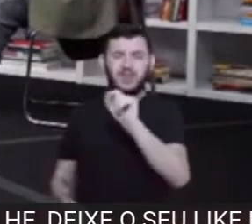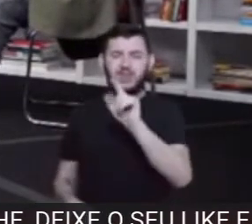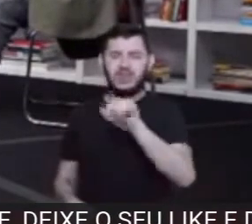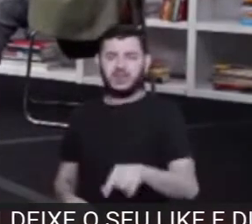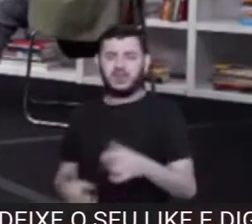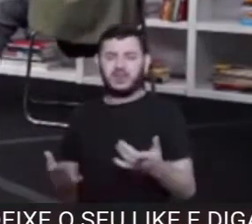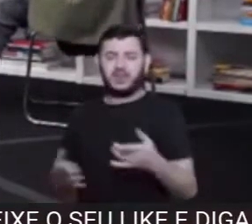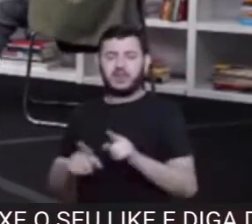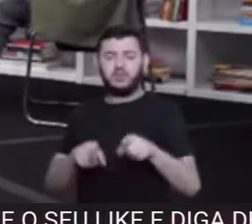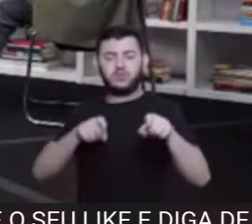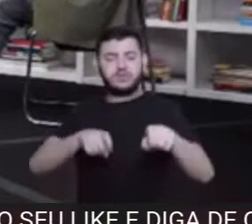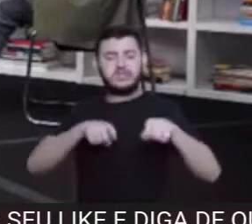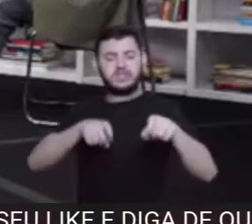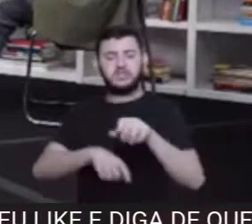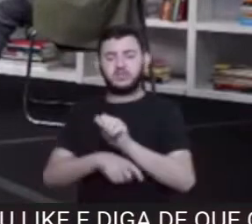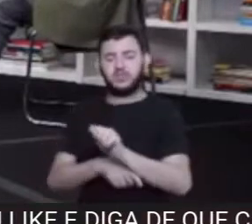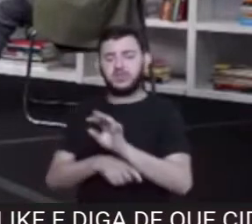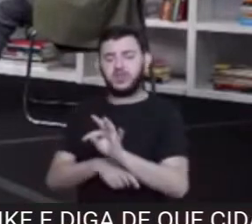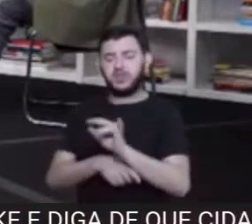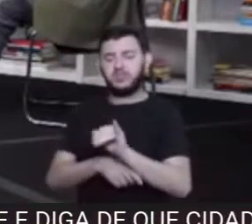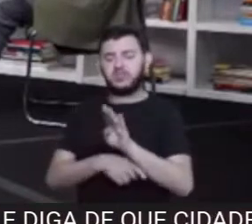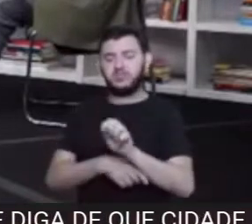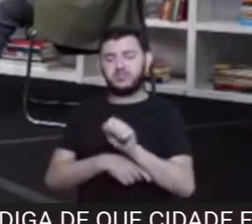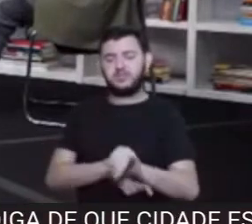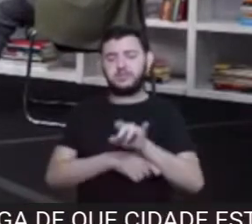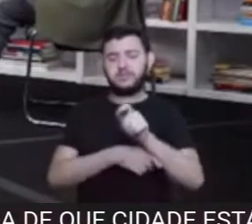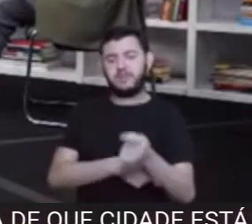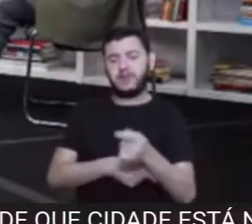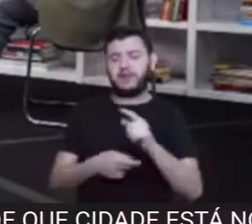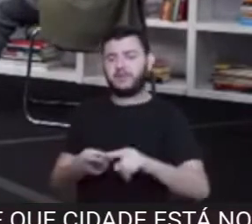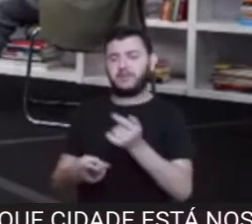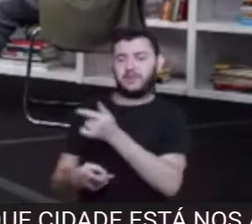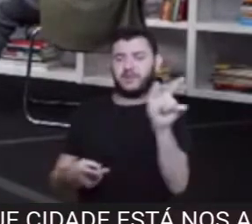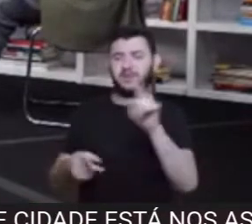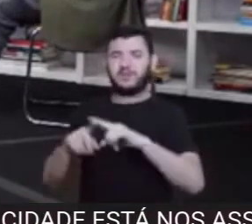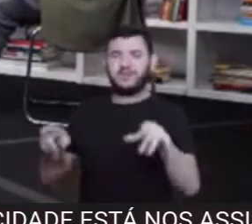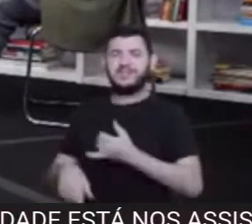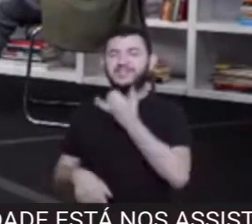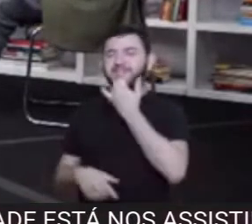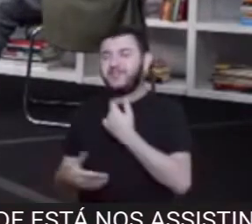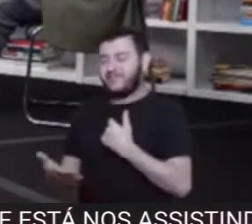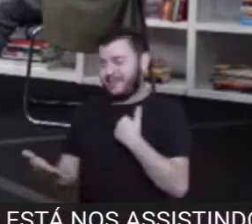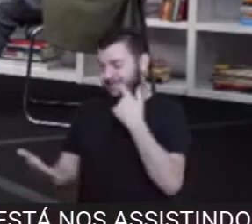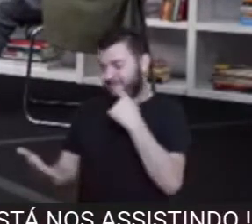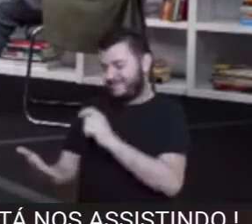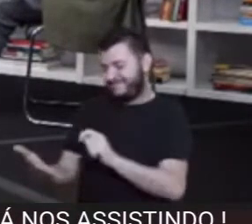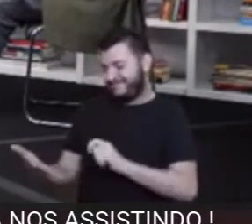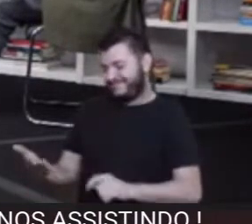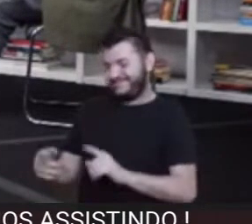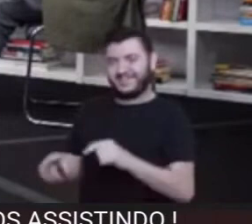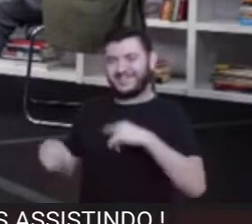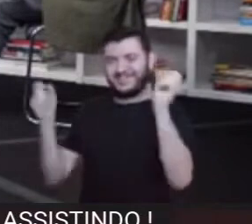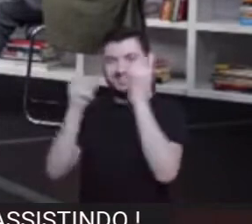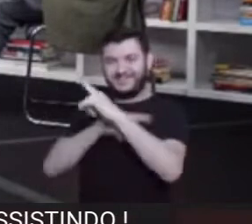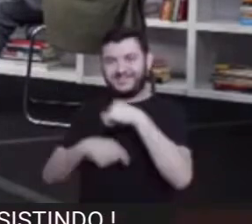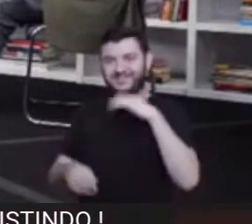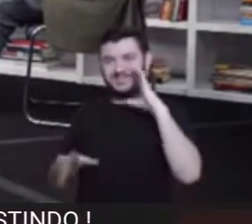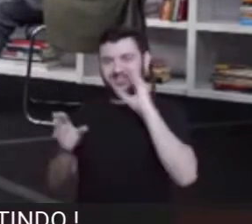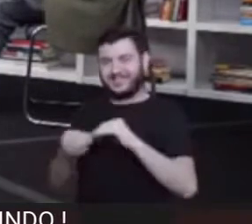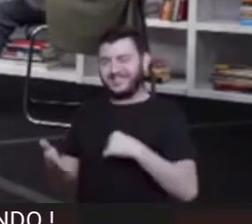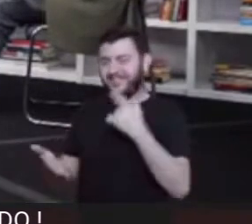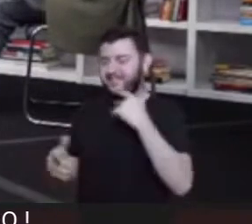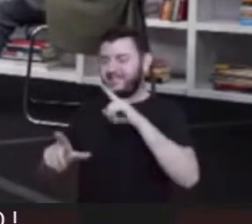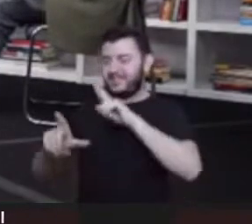de Atibaia. Bem, está difícil aqui entender a minha própria letra. Eu queria que o senhor falasse, o que isso representa para o senhor? Assim? Representa,